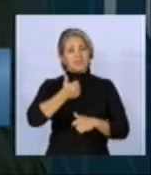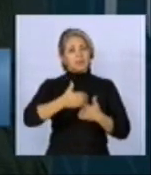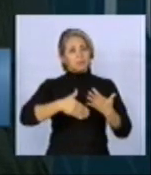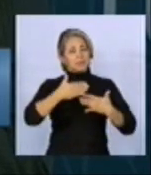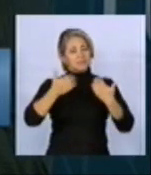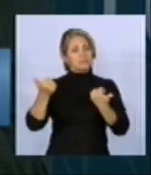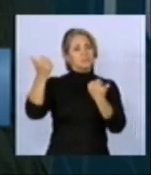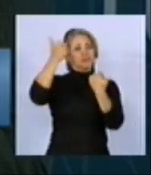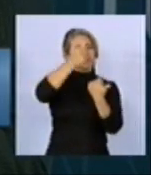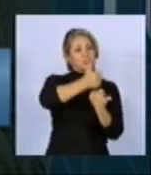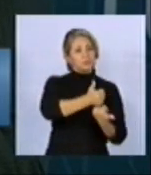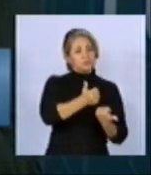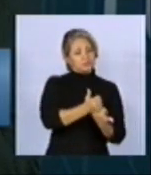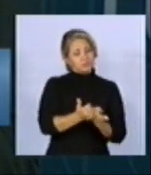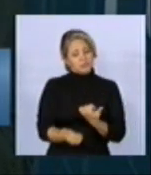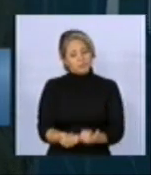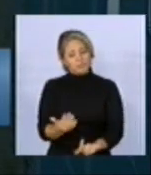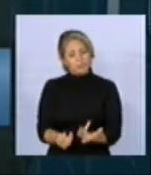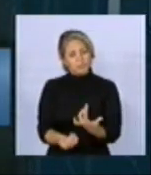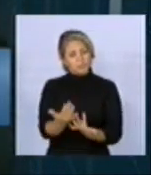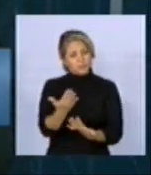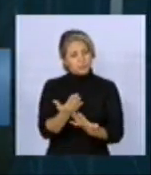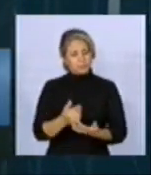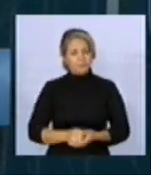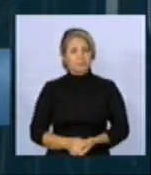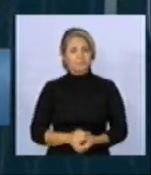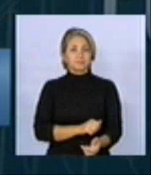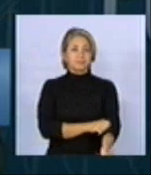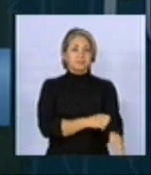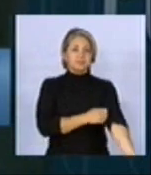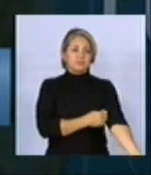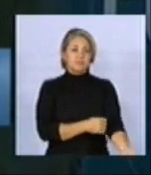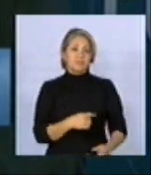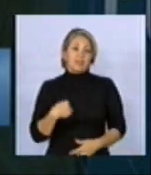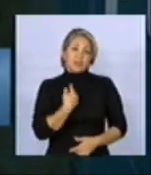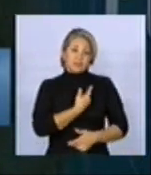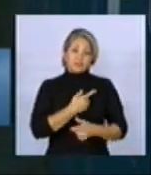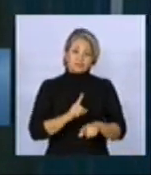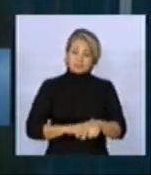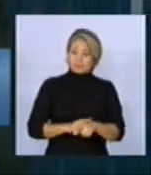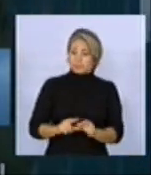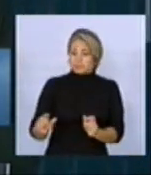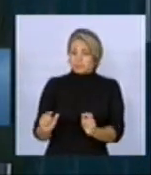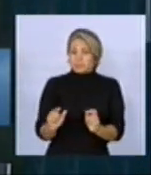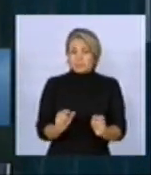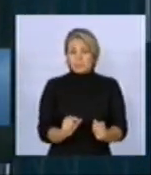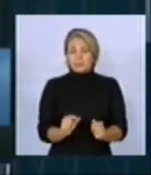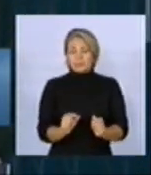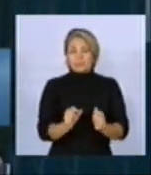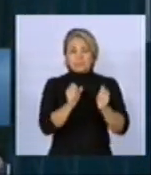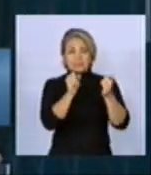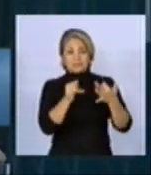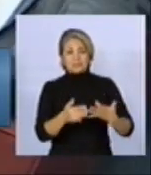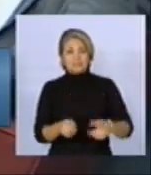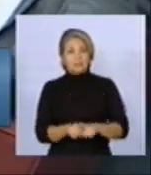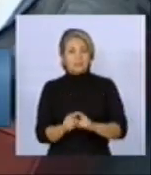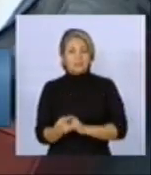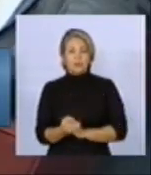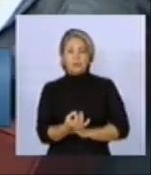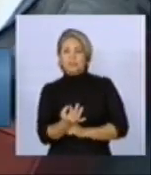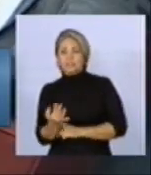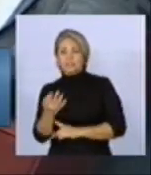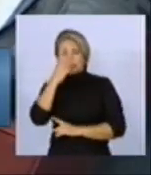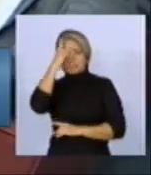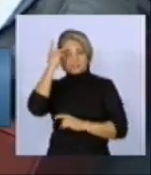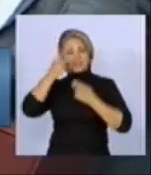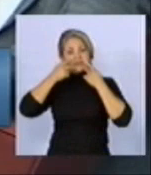de substituição da do fogo né na cana como o nosso tempo aqui é bastante curto e Dada a quantidade de especialistas